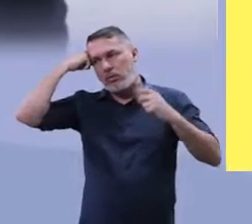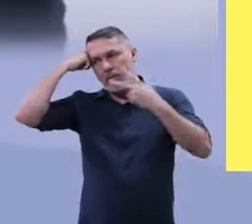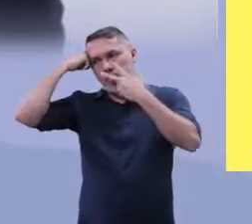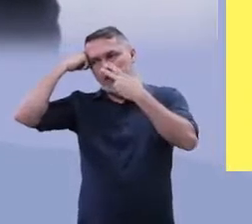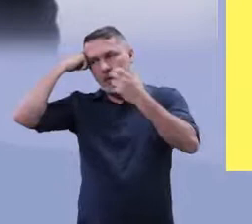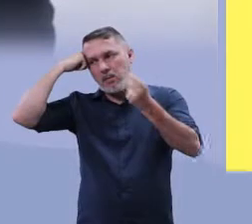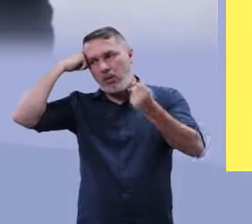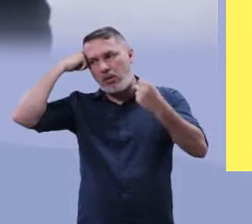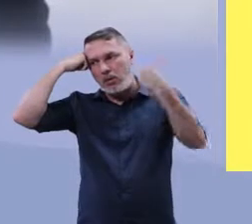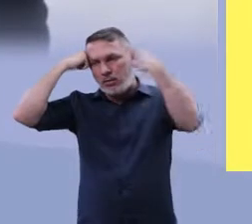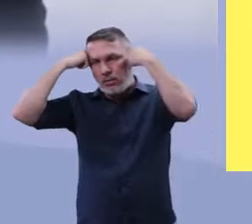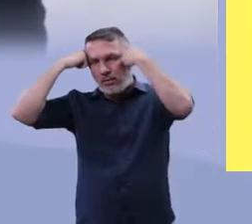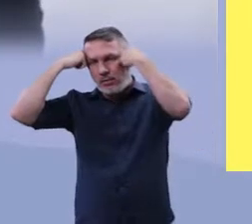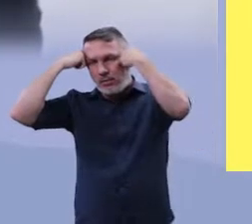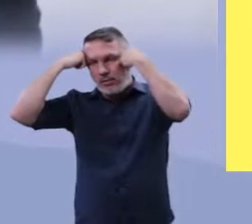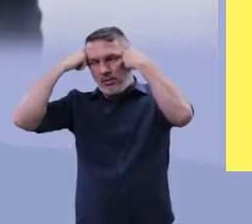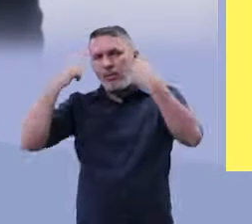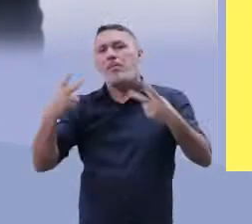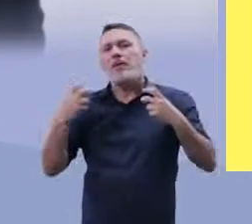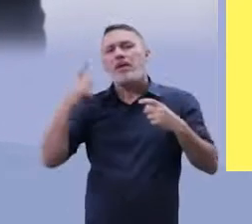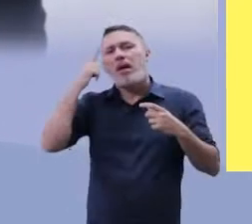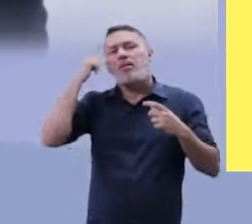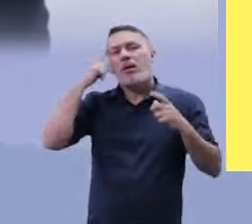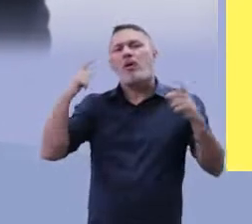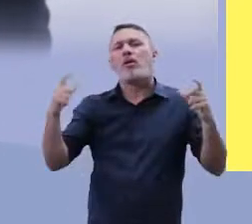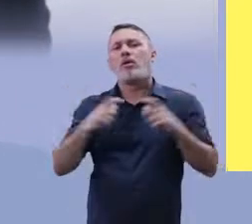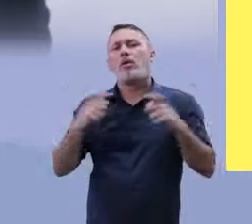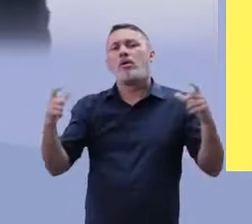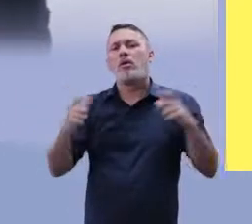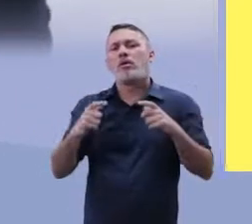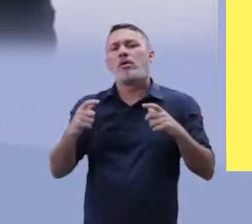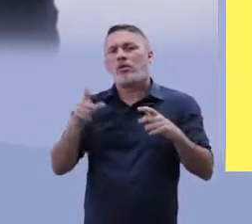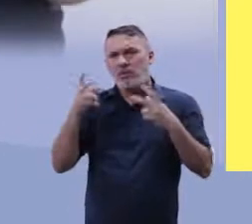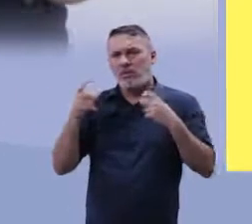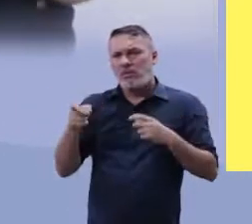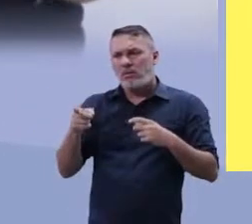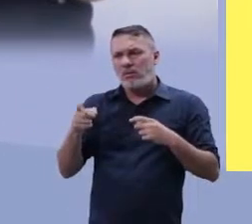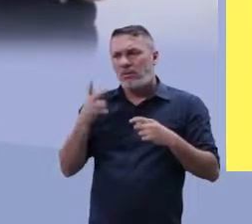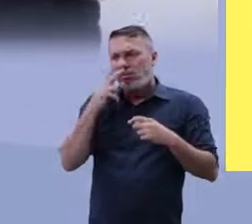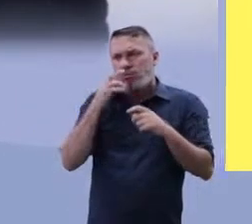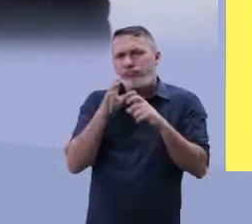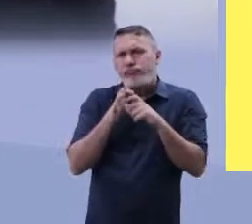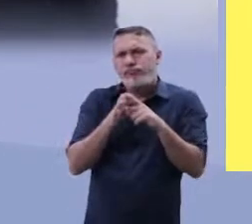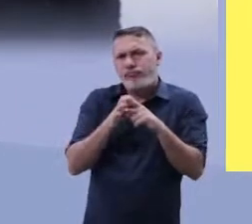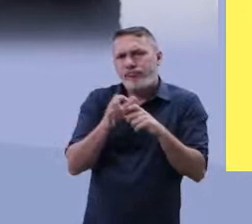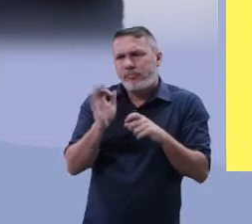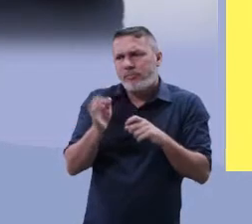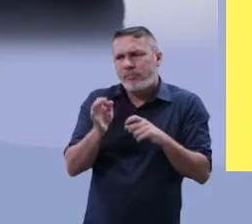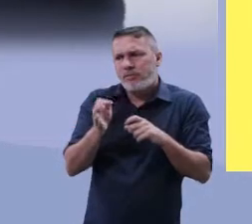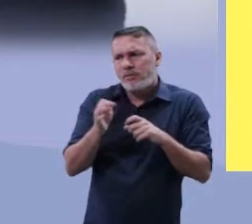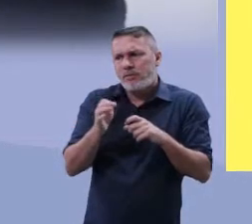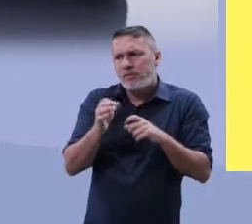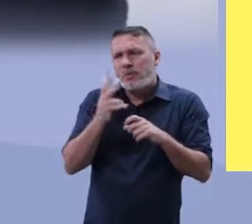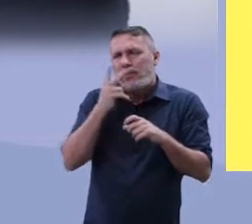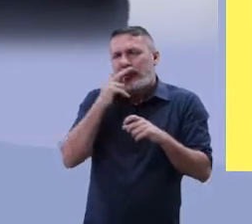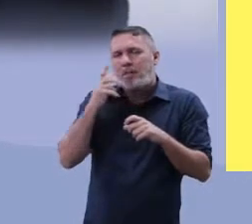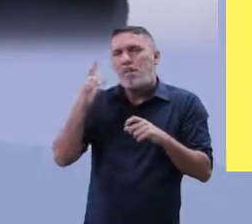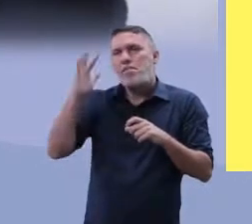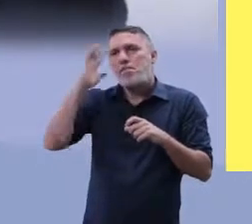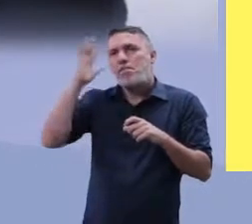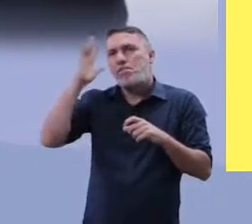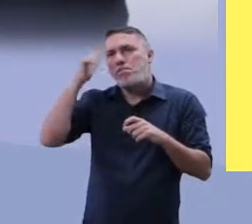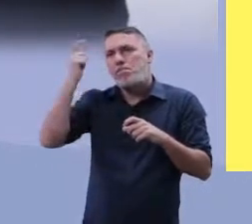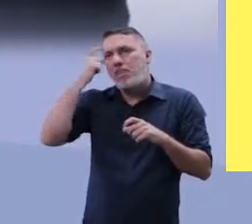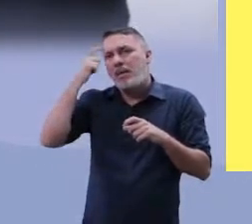segurando a cabeça. Nota o tamanho dessa cabeça. Você está percebendo? Uma cabeça miúda que não